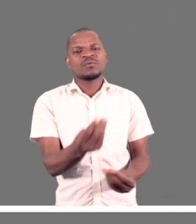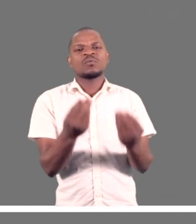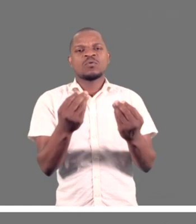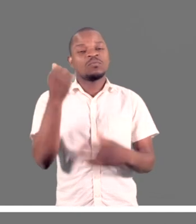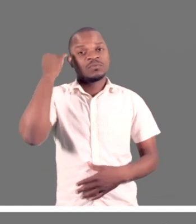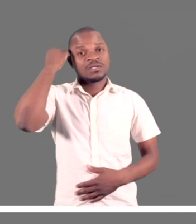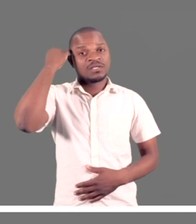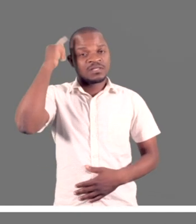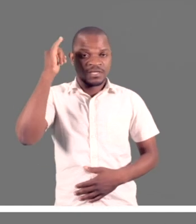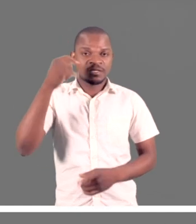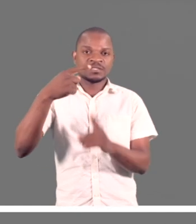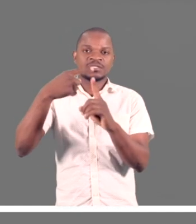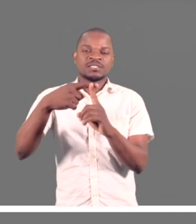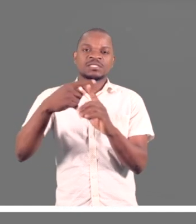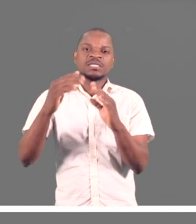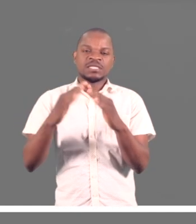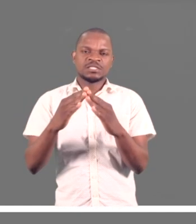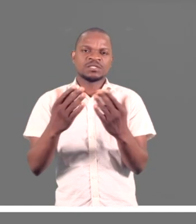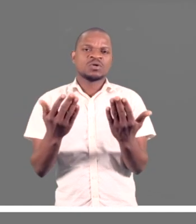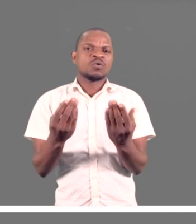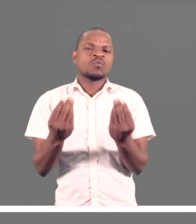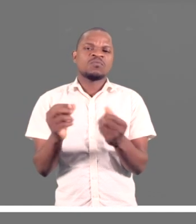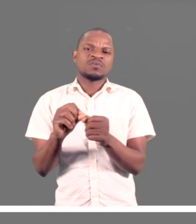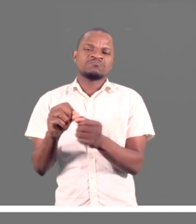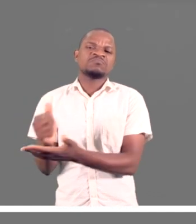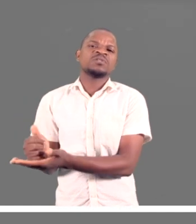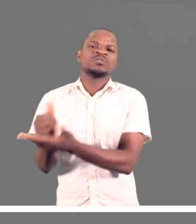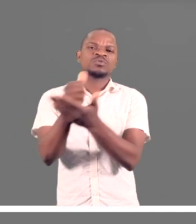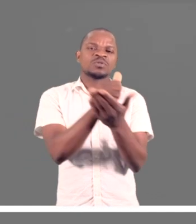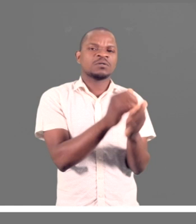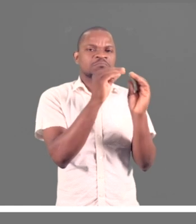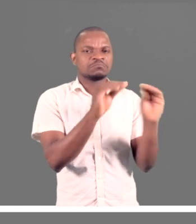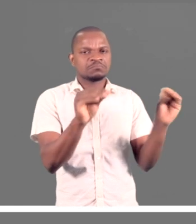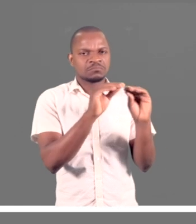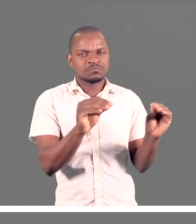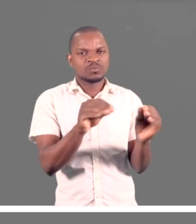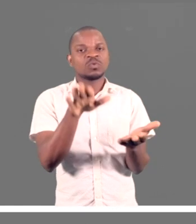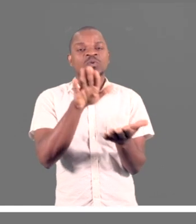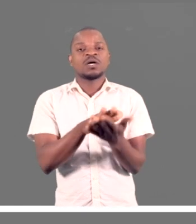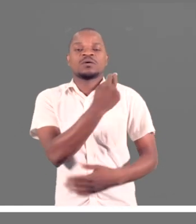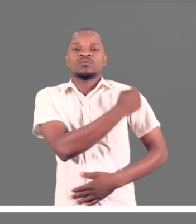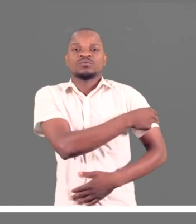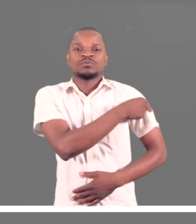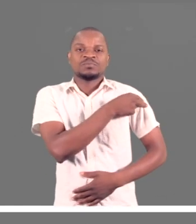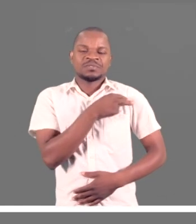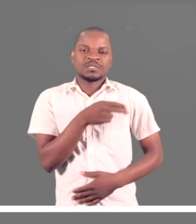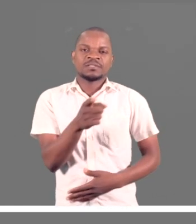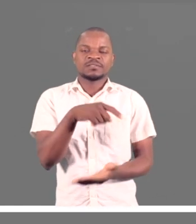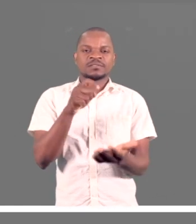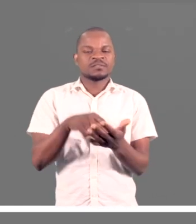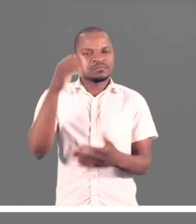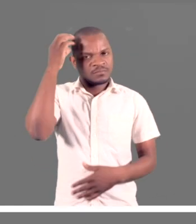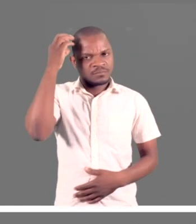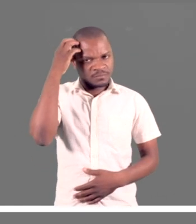iniciativa da igreja de ajudar a educação também? Igreja está central de uma posição